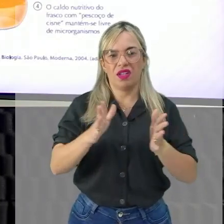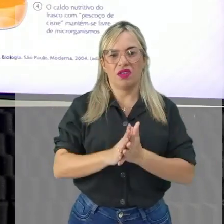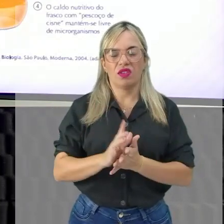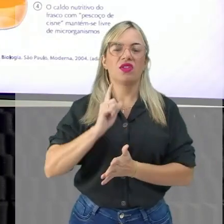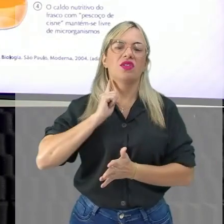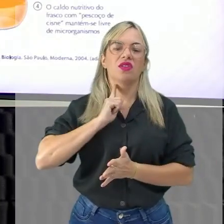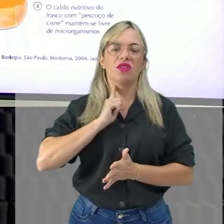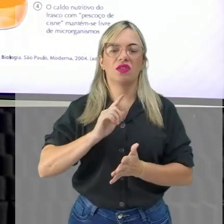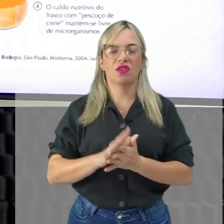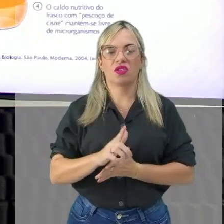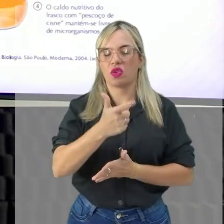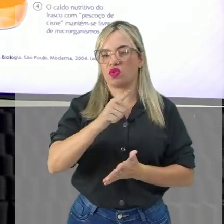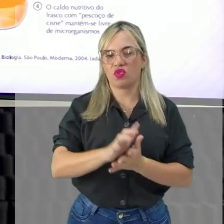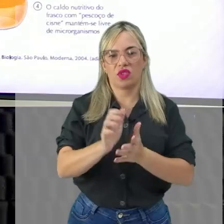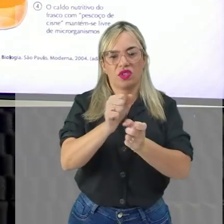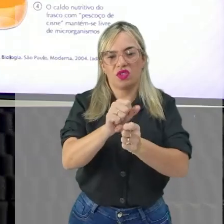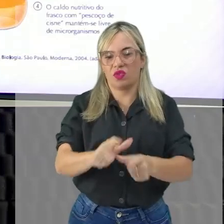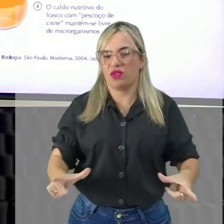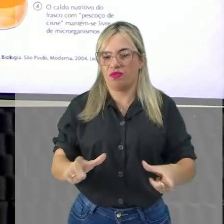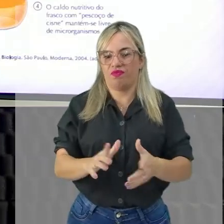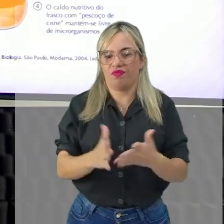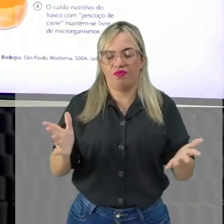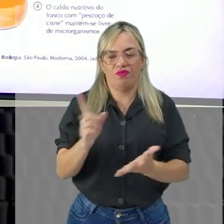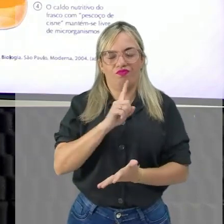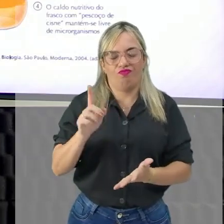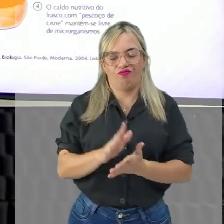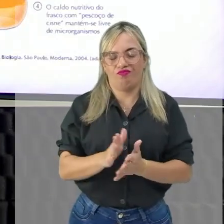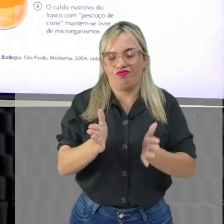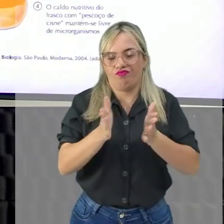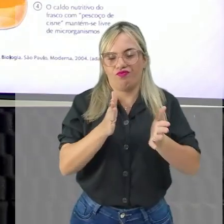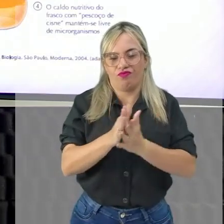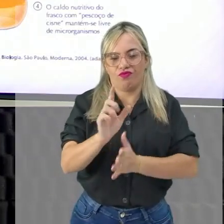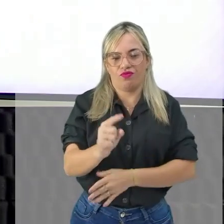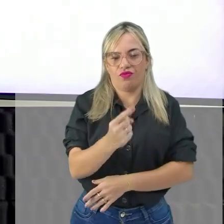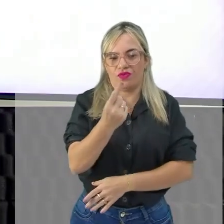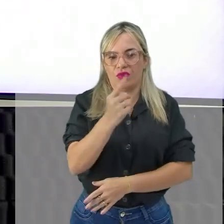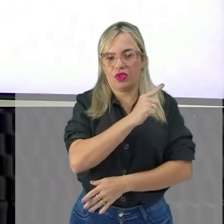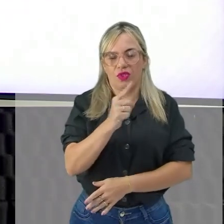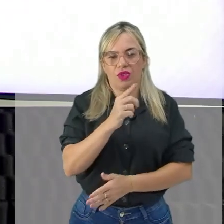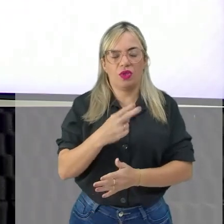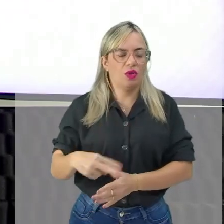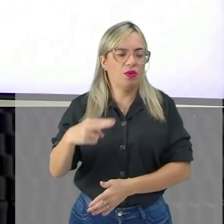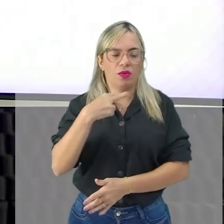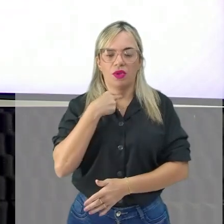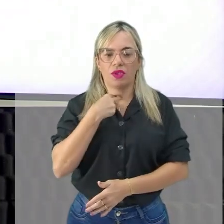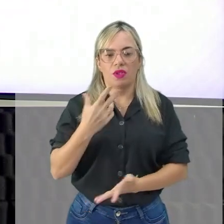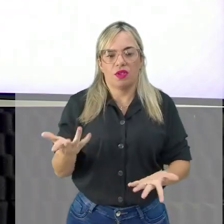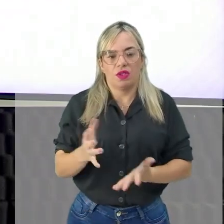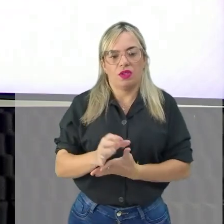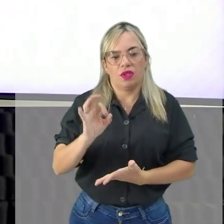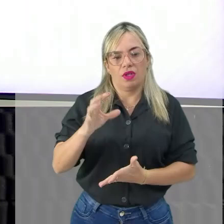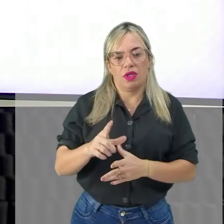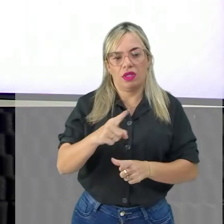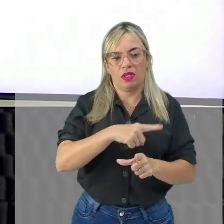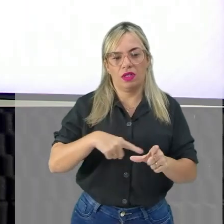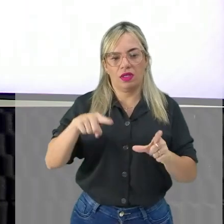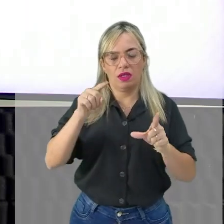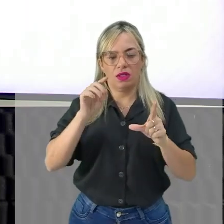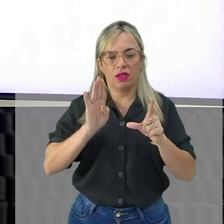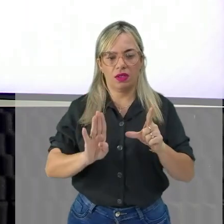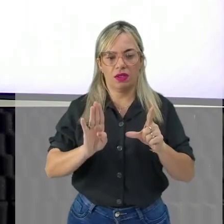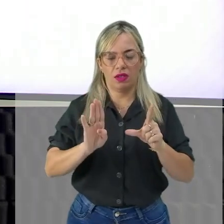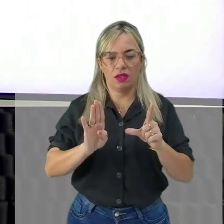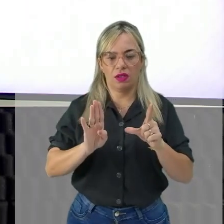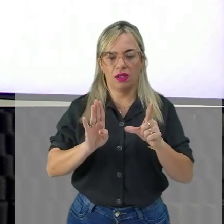sido esterilizado. Então, a etapa 1 não pode ter sido a etapa decisiva. A etapa